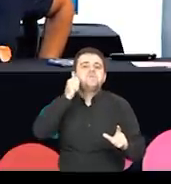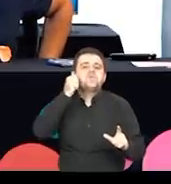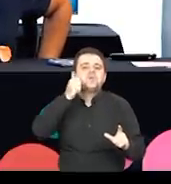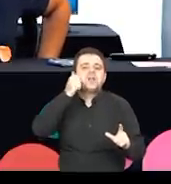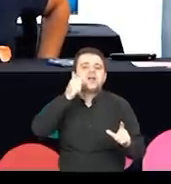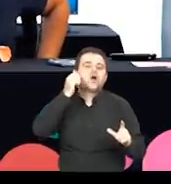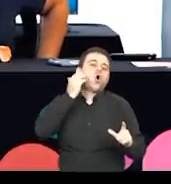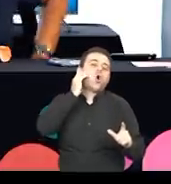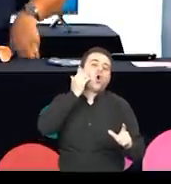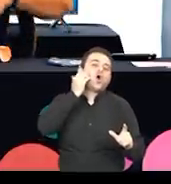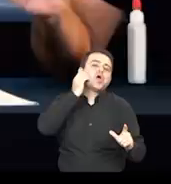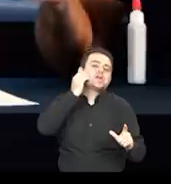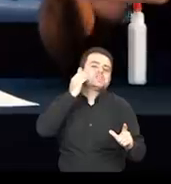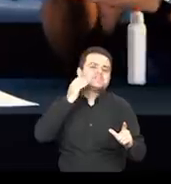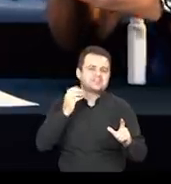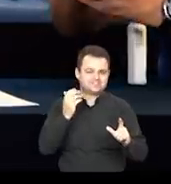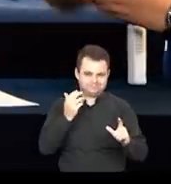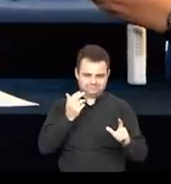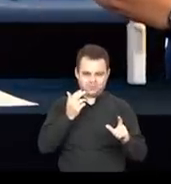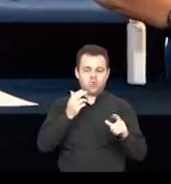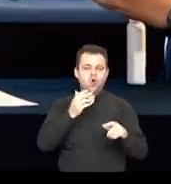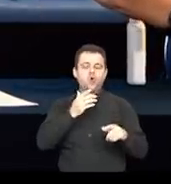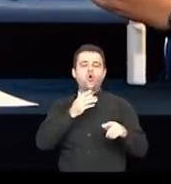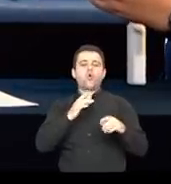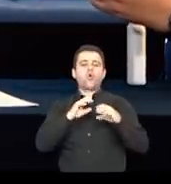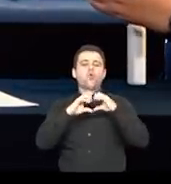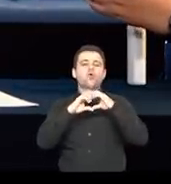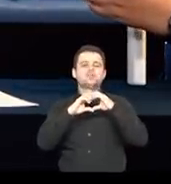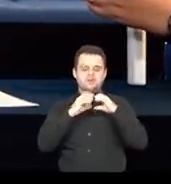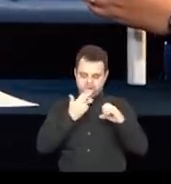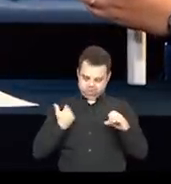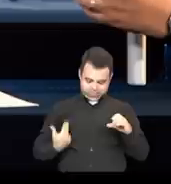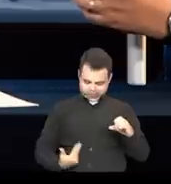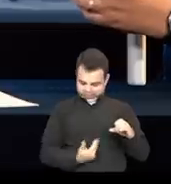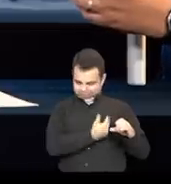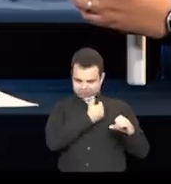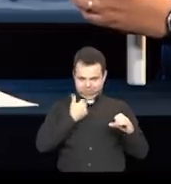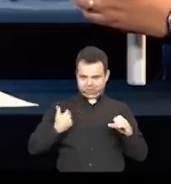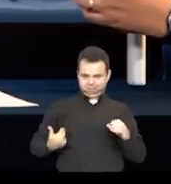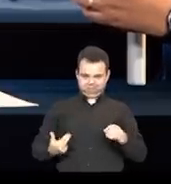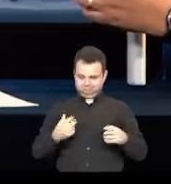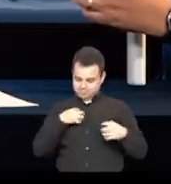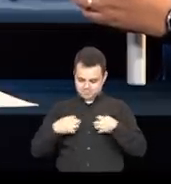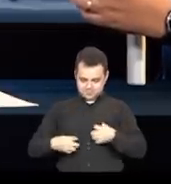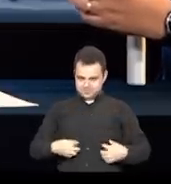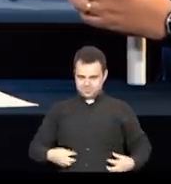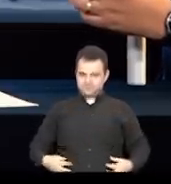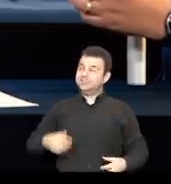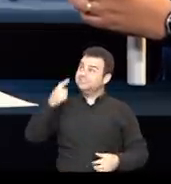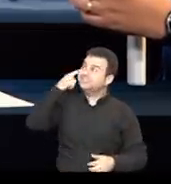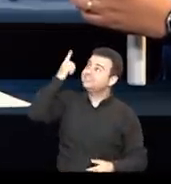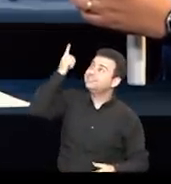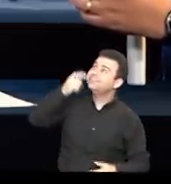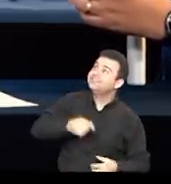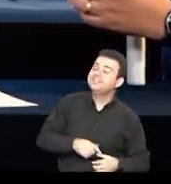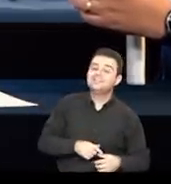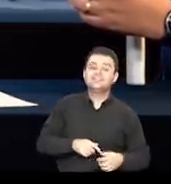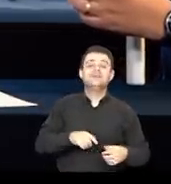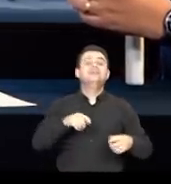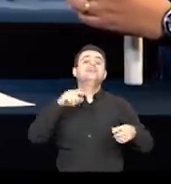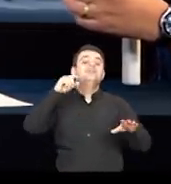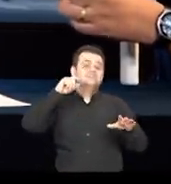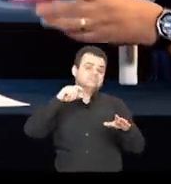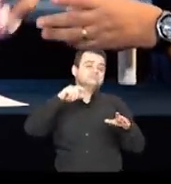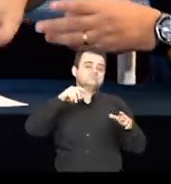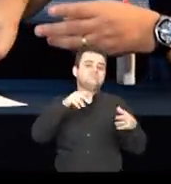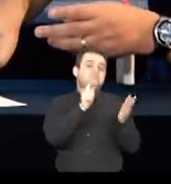todo rosa, com um coraçãozinho. E eu fiz aqui também umas linhas de detalhes, ó. Então ficou bem legal. A roda é uma cartolina preta e depois tem